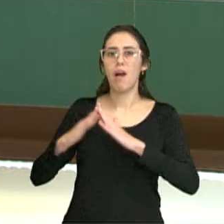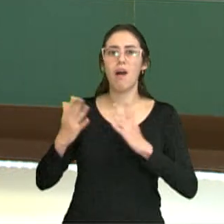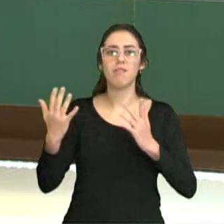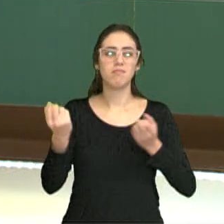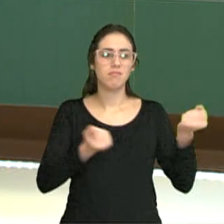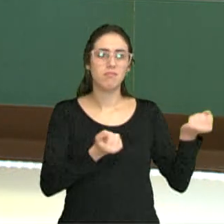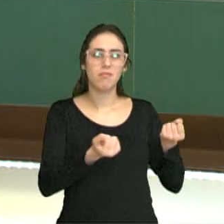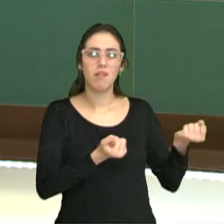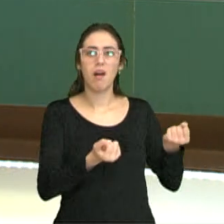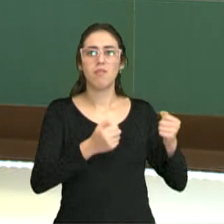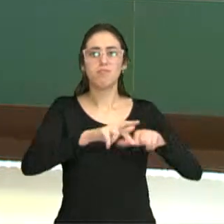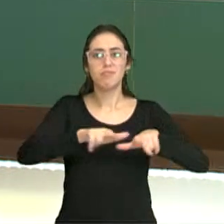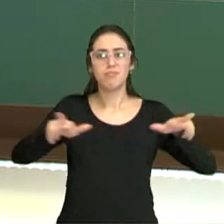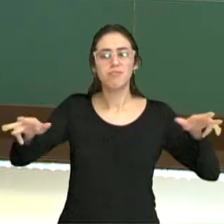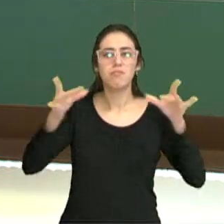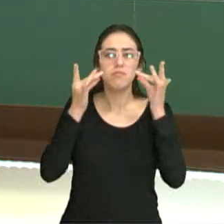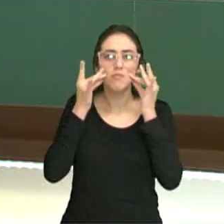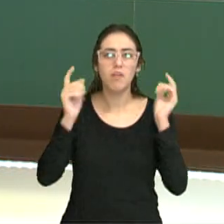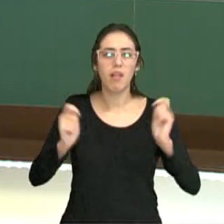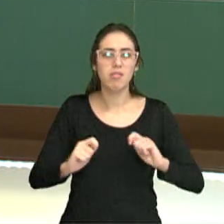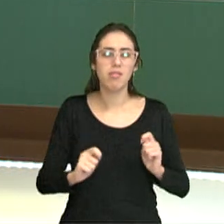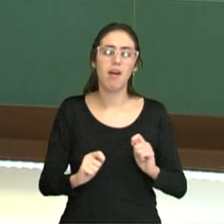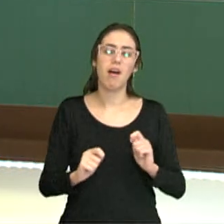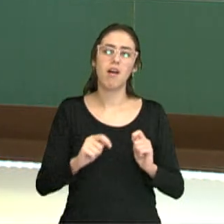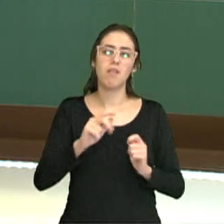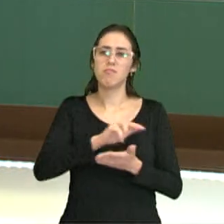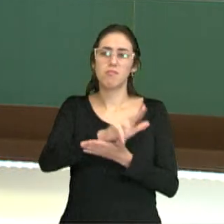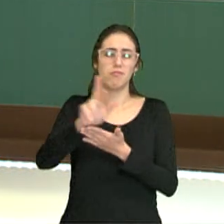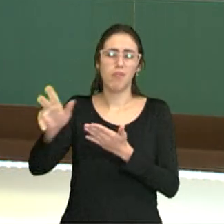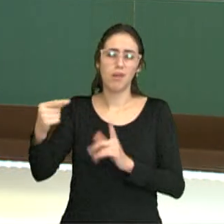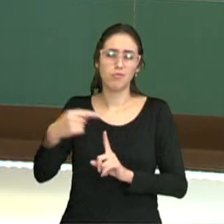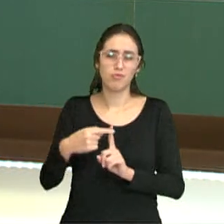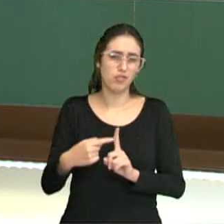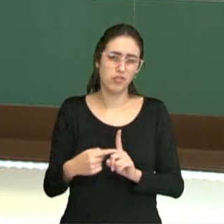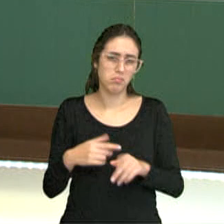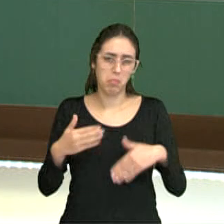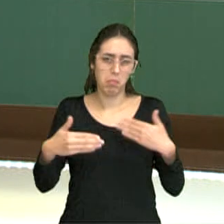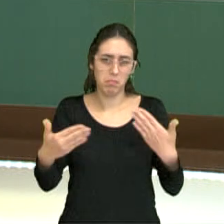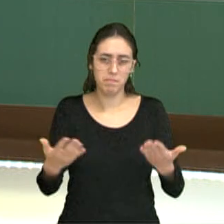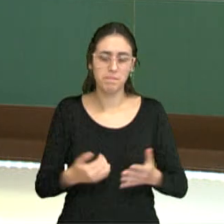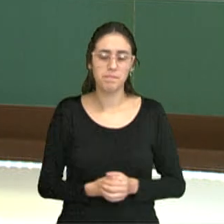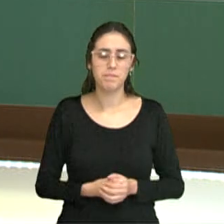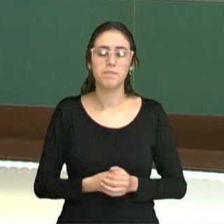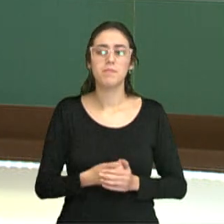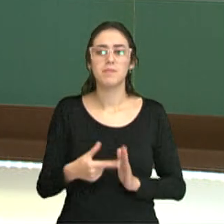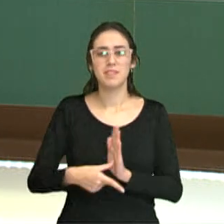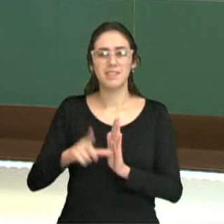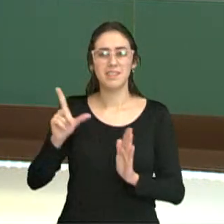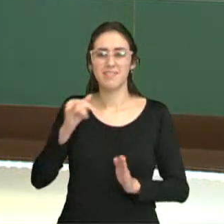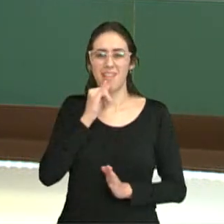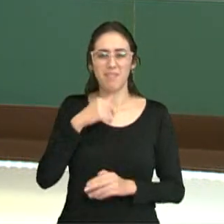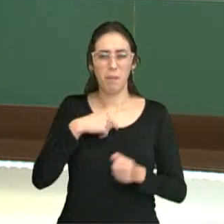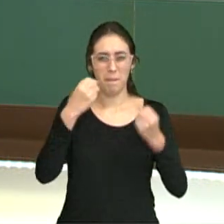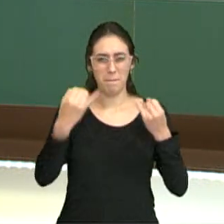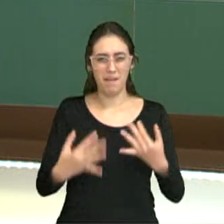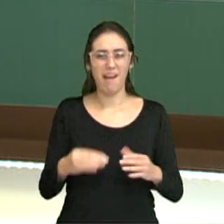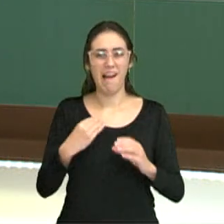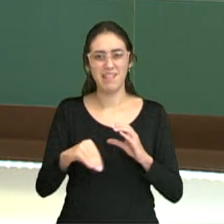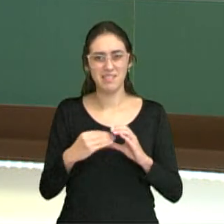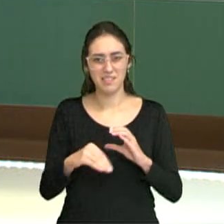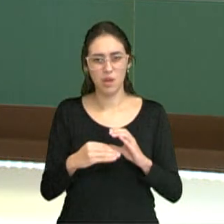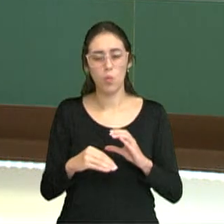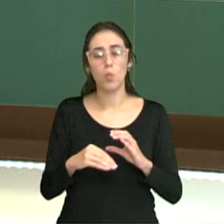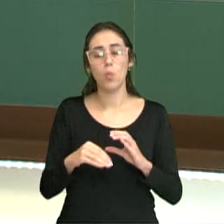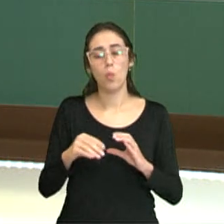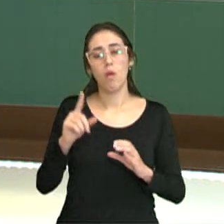como casas, carros, propriedades variadas e assim sucessivamente. E no caso ali do exemplo que eu dei da ação,